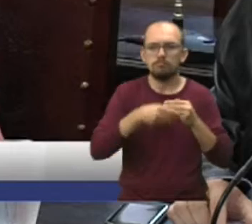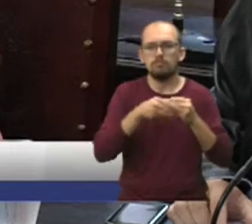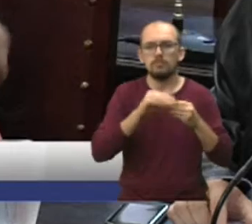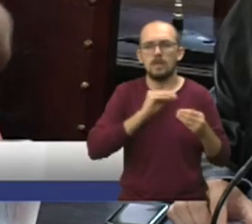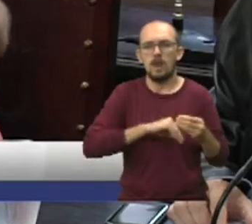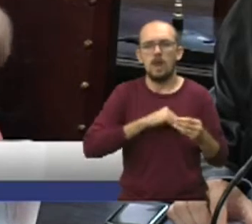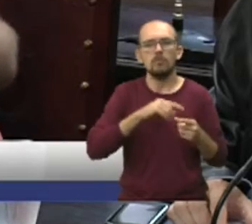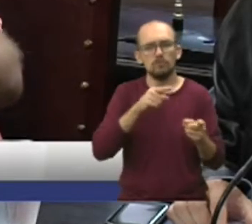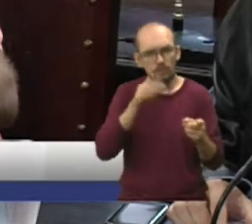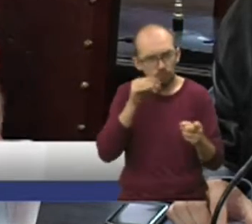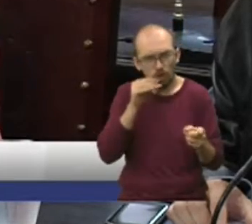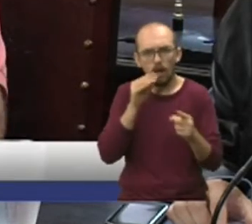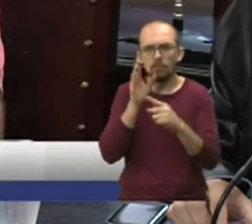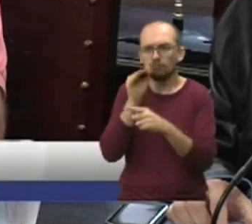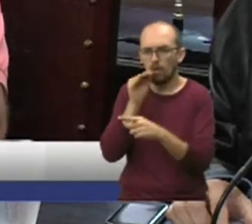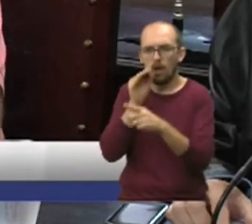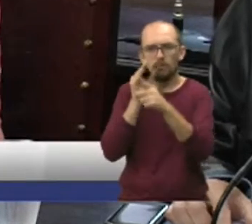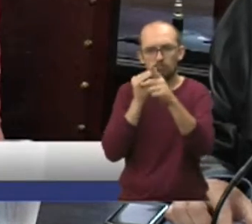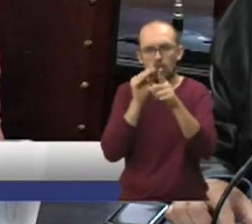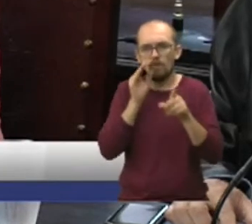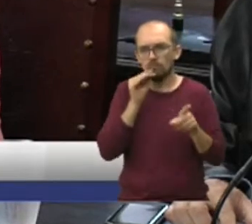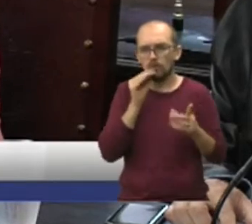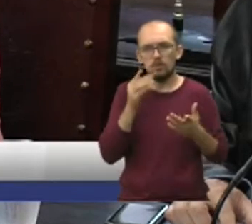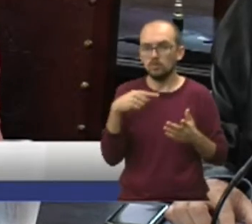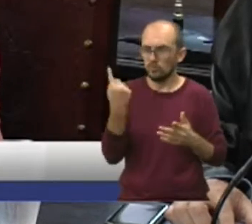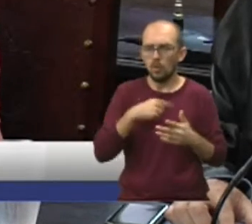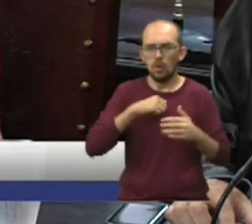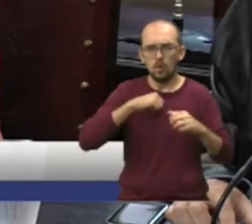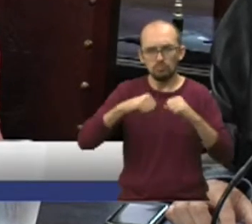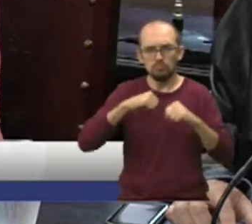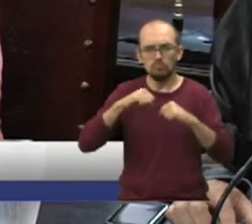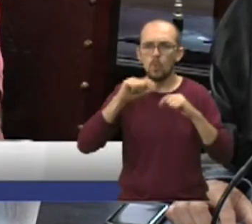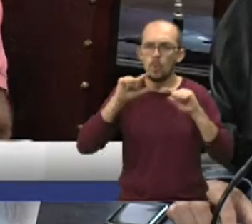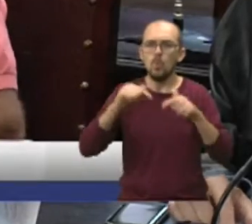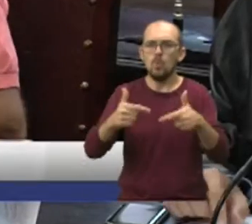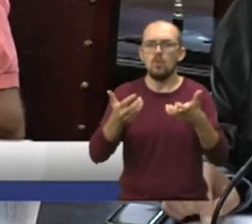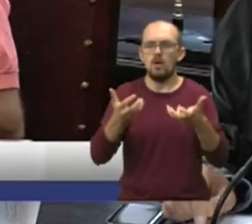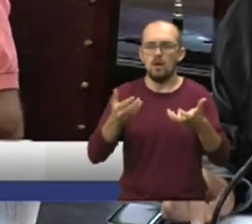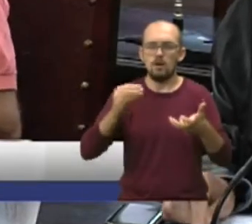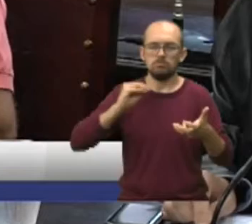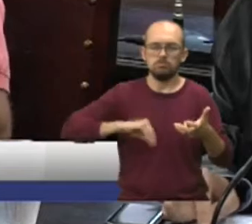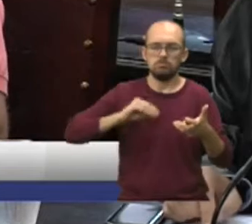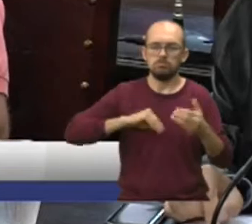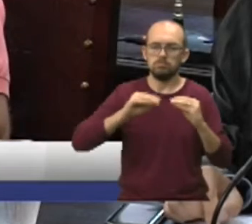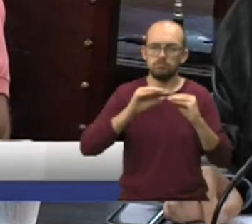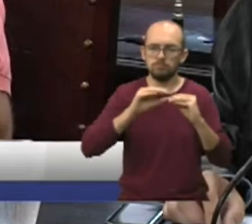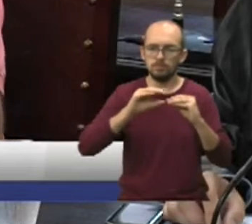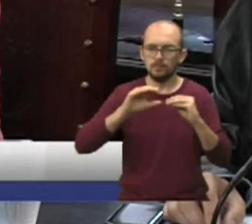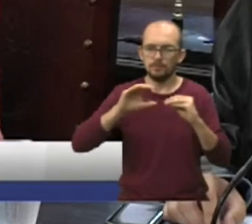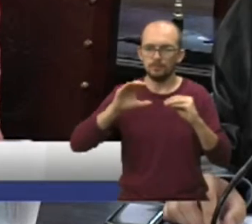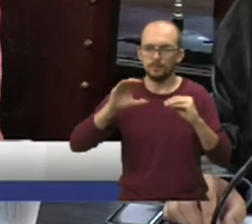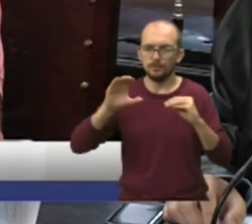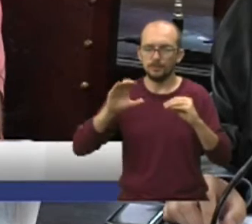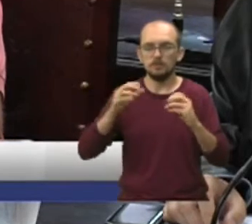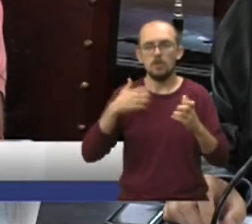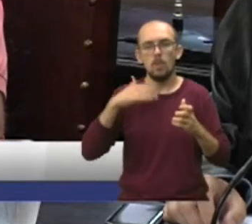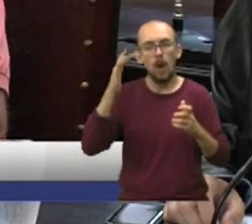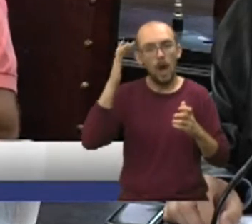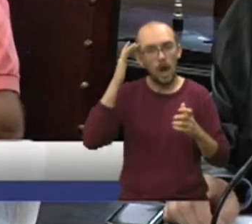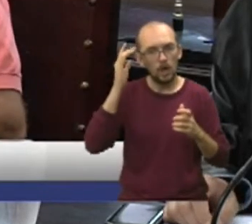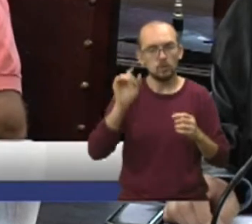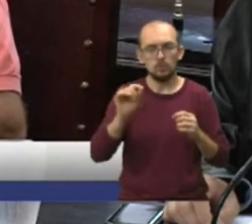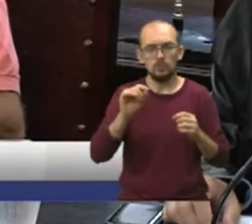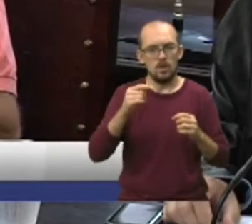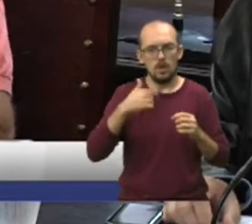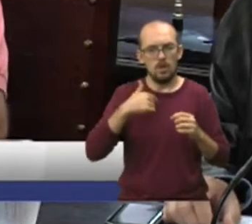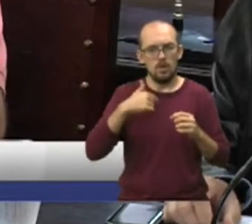é funcionário, o pessoal é funcionário, e a gente luta por isso. Tá? Então, eu acho que a pergunta que eu vou lhe fazer é o seguinte, não